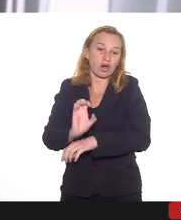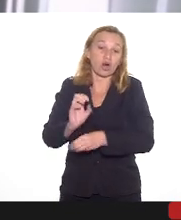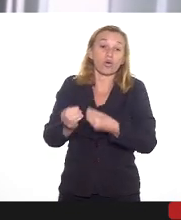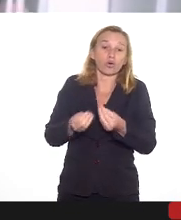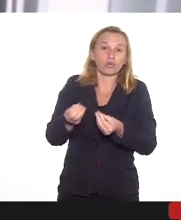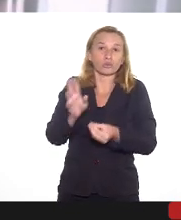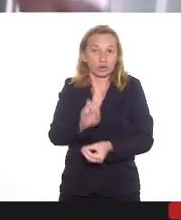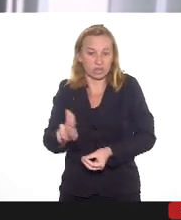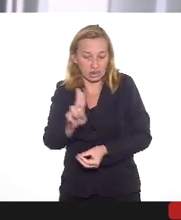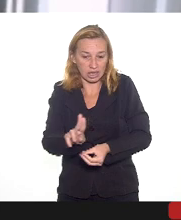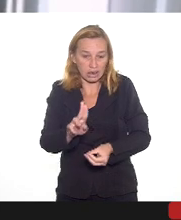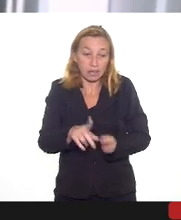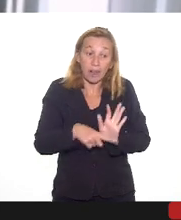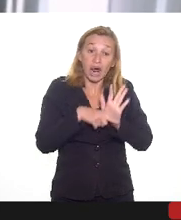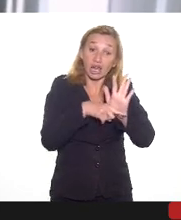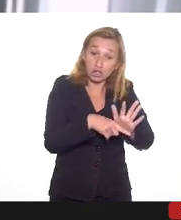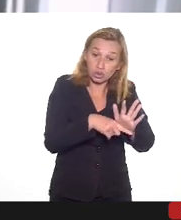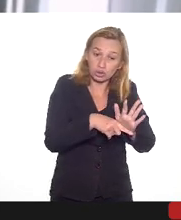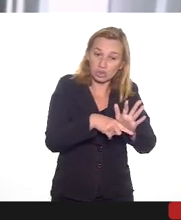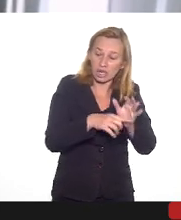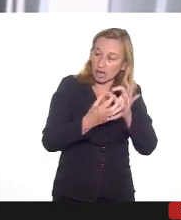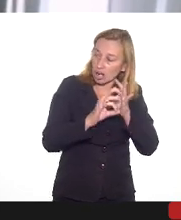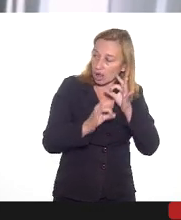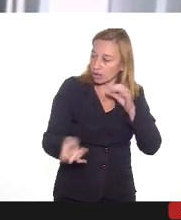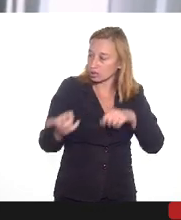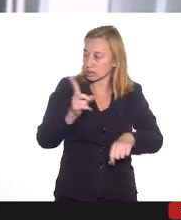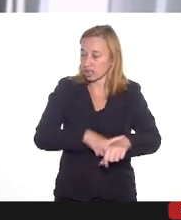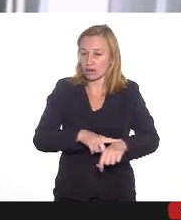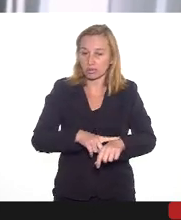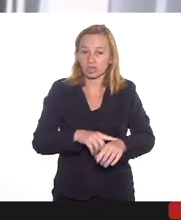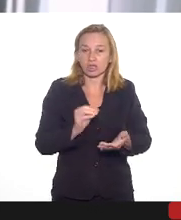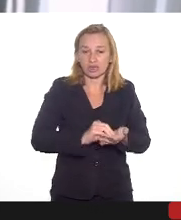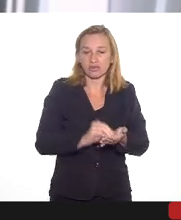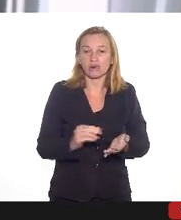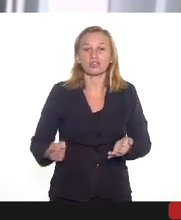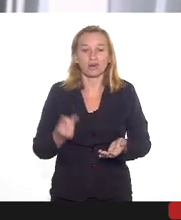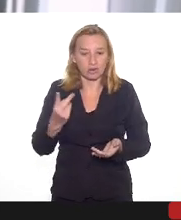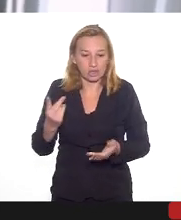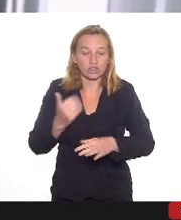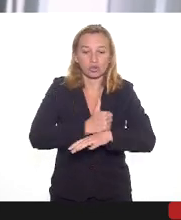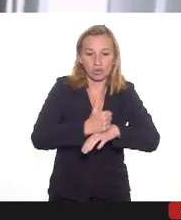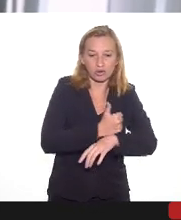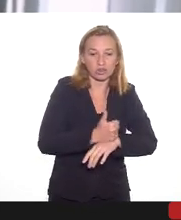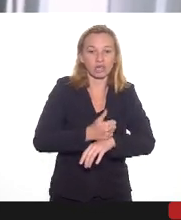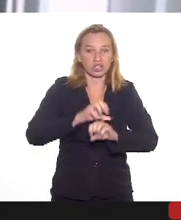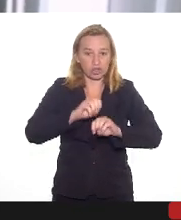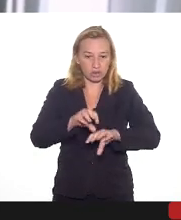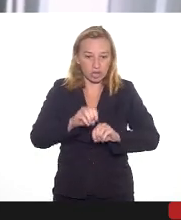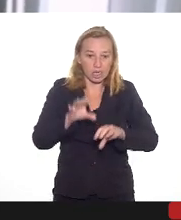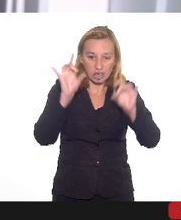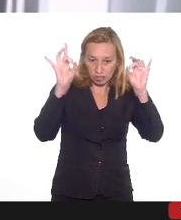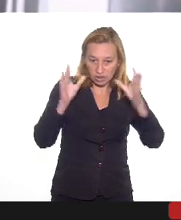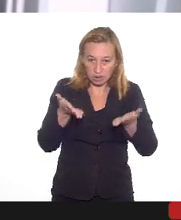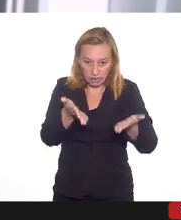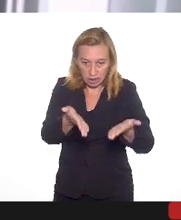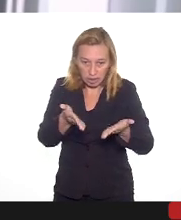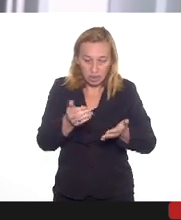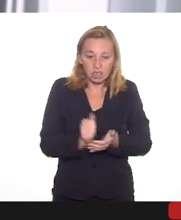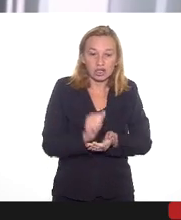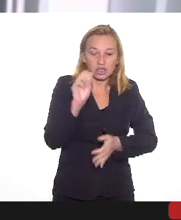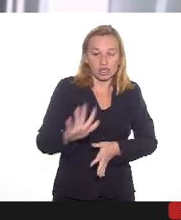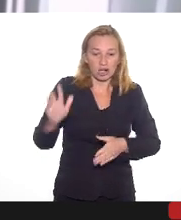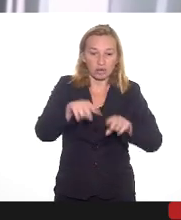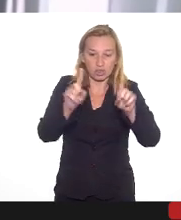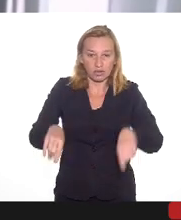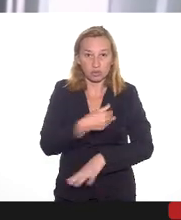para, pelo menos, aplacar esse longo tempo de desvalorização e precarização dos profissionais de educação, em especial aqui, e, do modo geral, do serviço